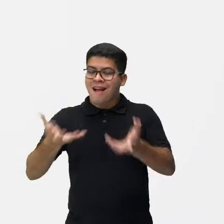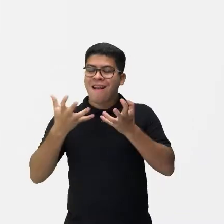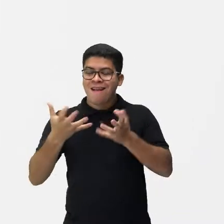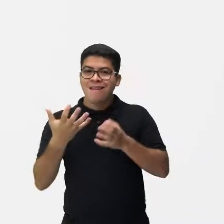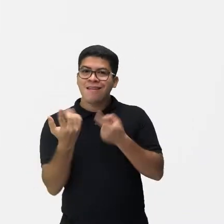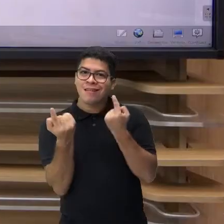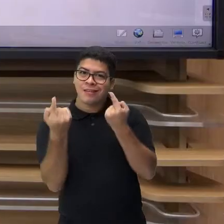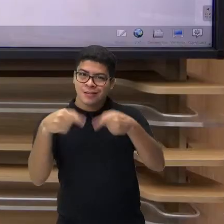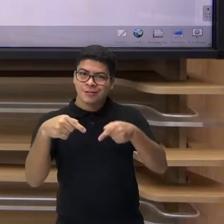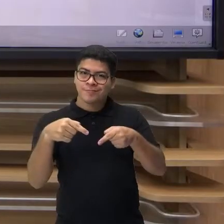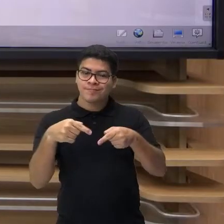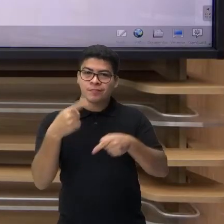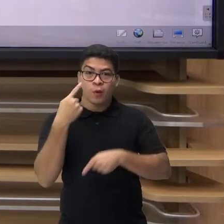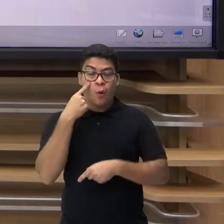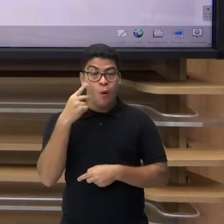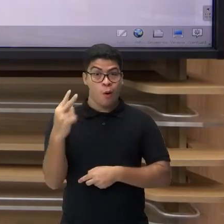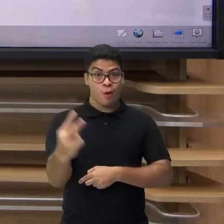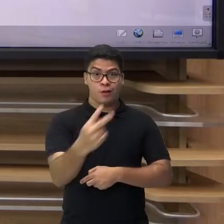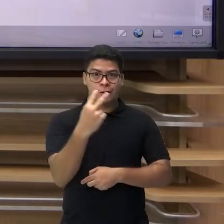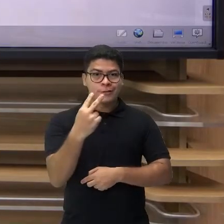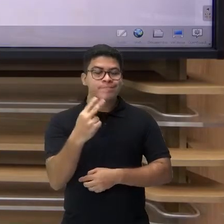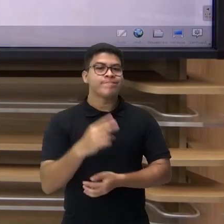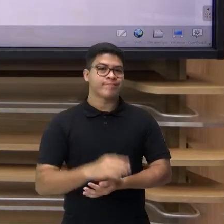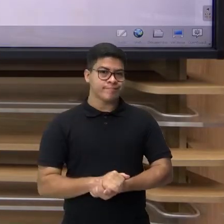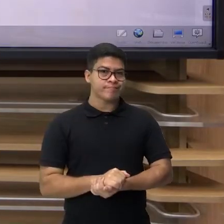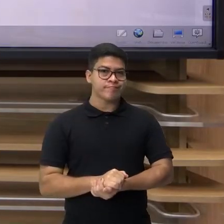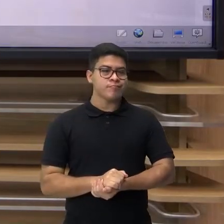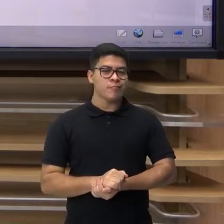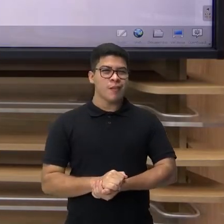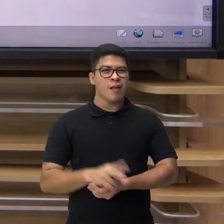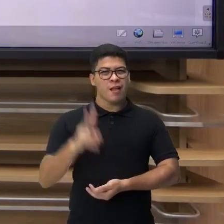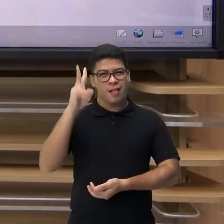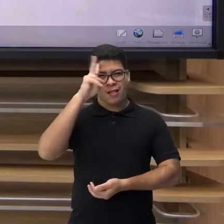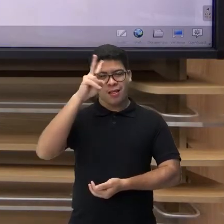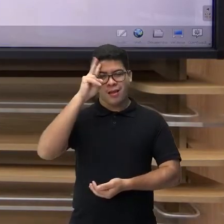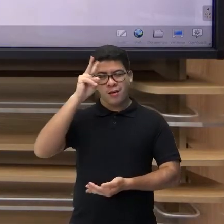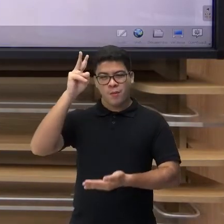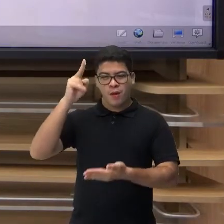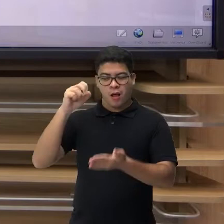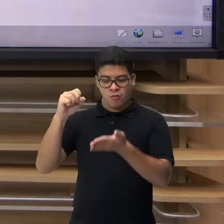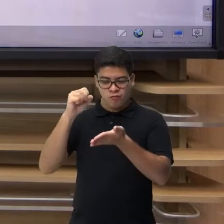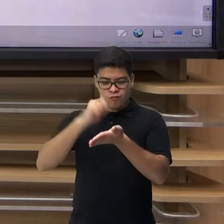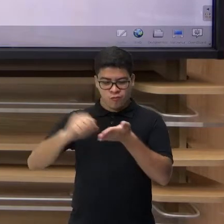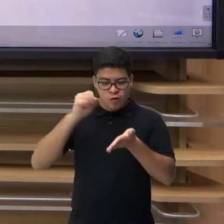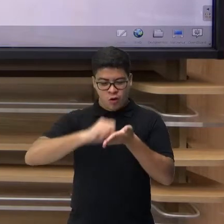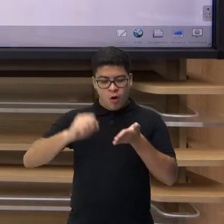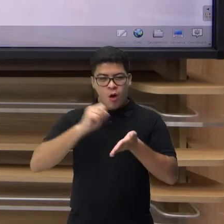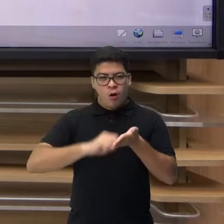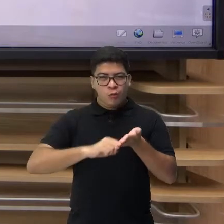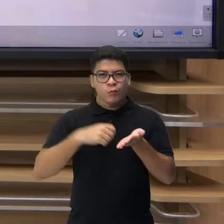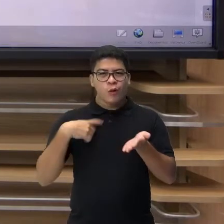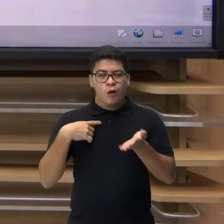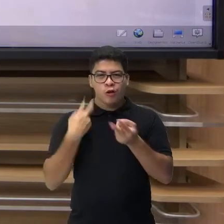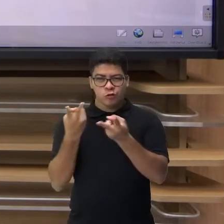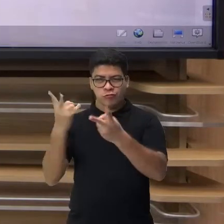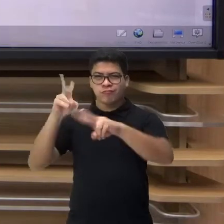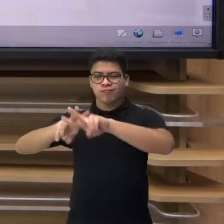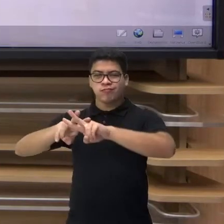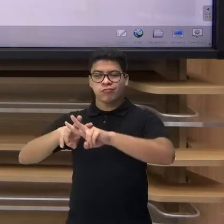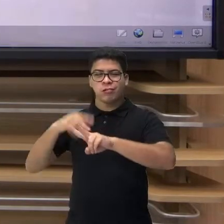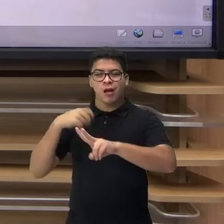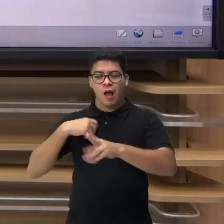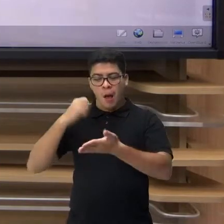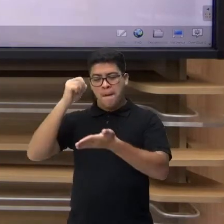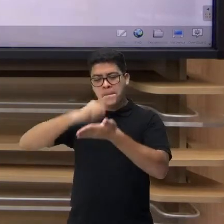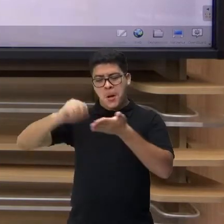olhem para mim. Vamos lembrar lá do livro que Hitler escreveu quando estava na cadeia, assim, para passar o seu tempo, ele vai